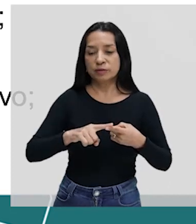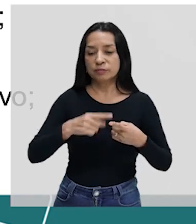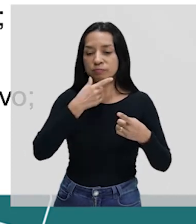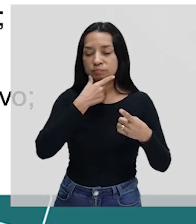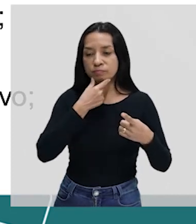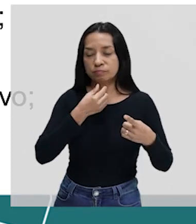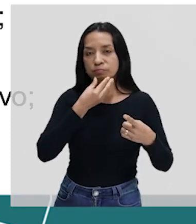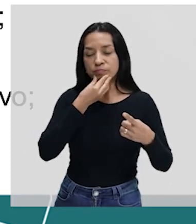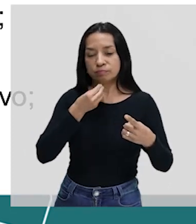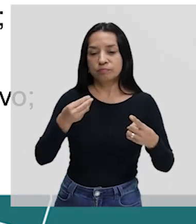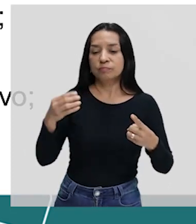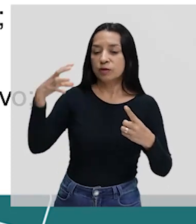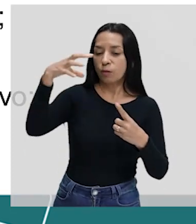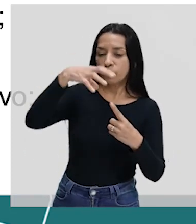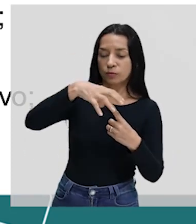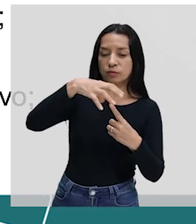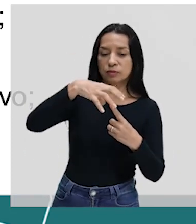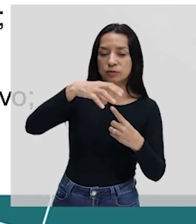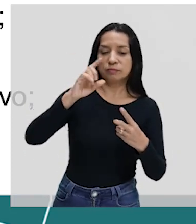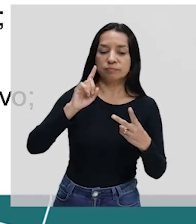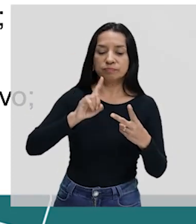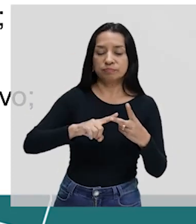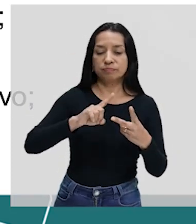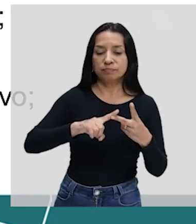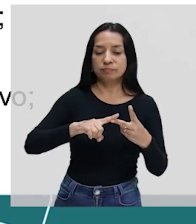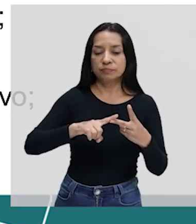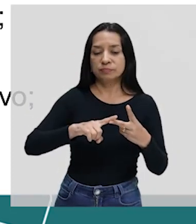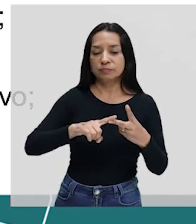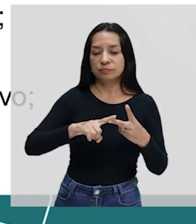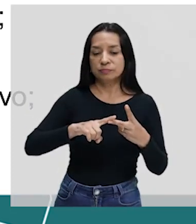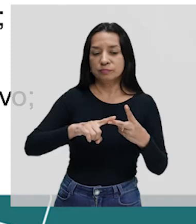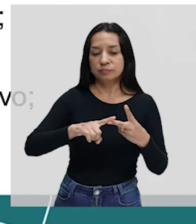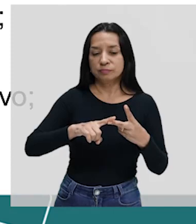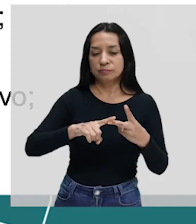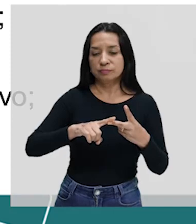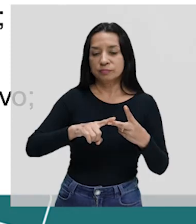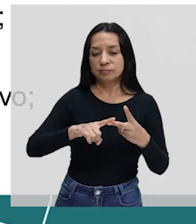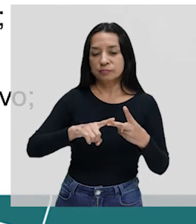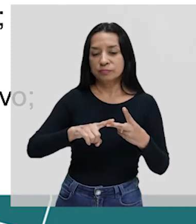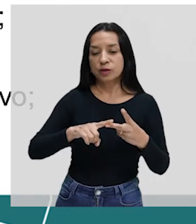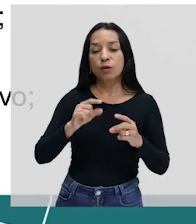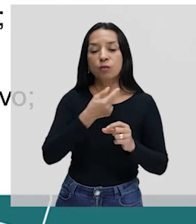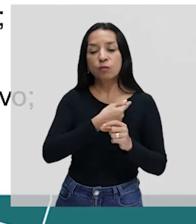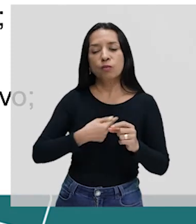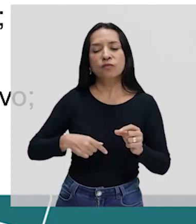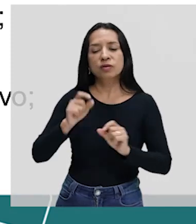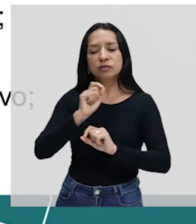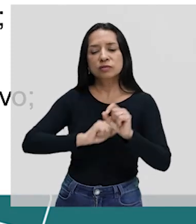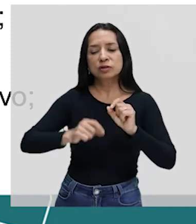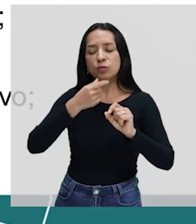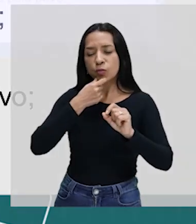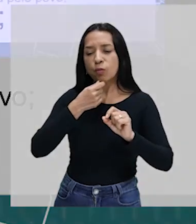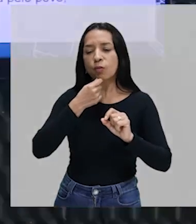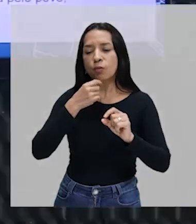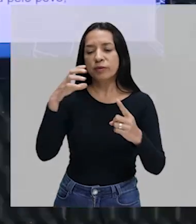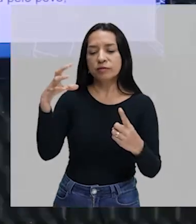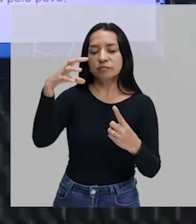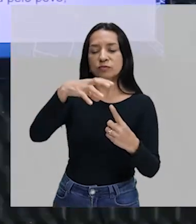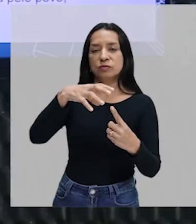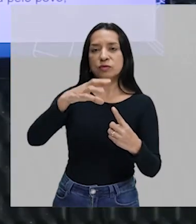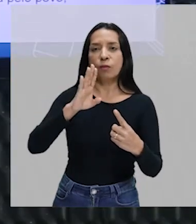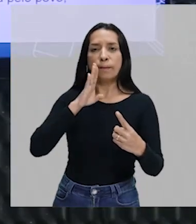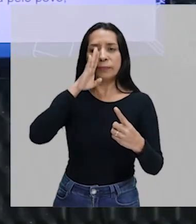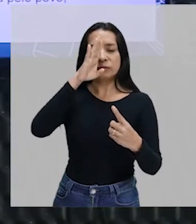justa de governo seria a monarquia, o governo em que um homem só é o